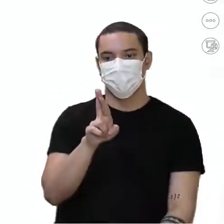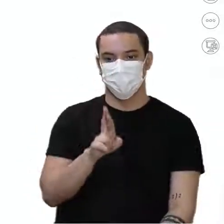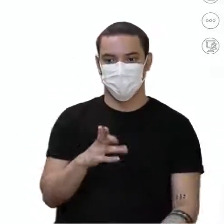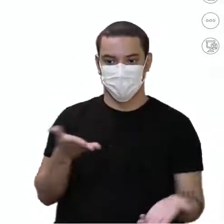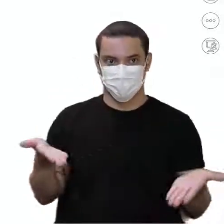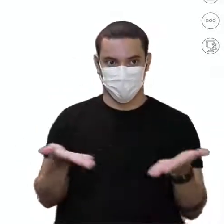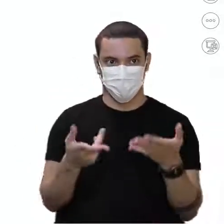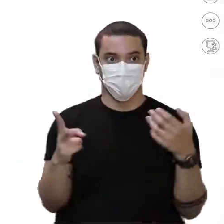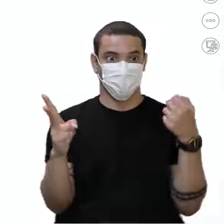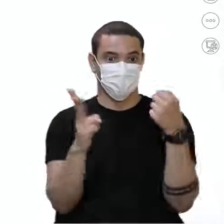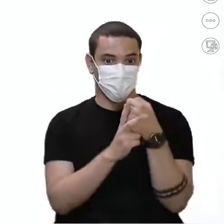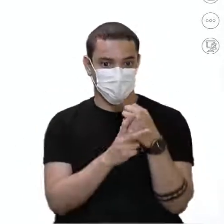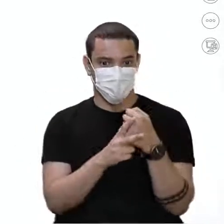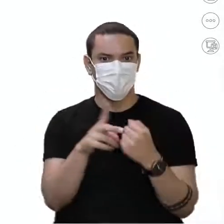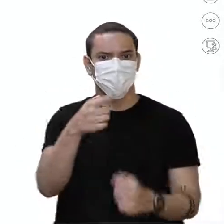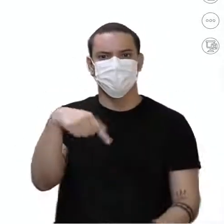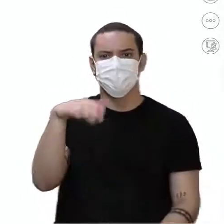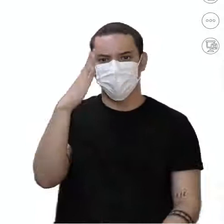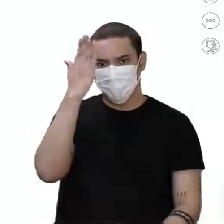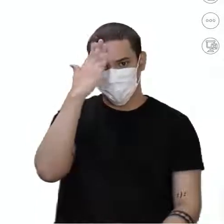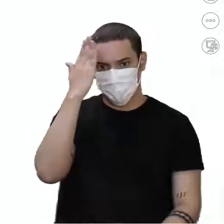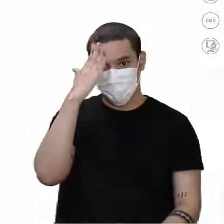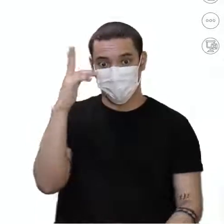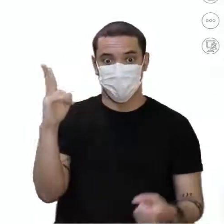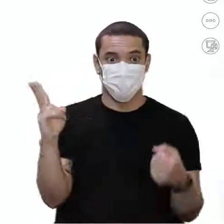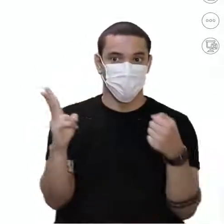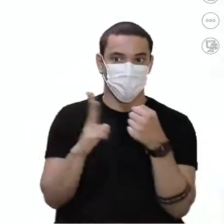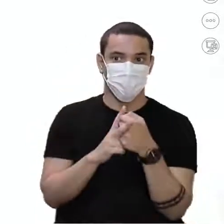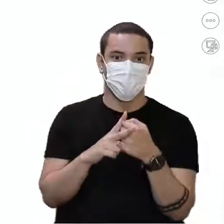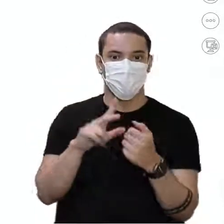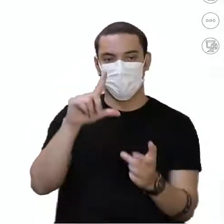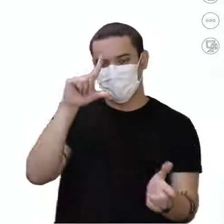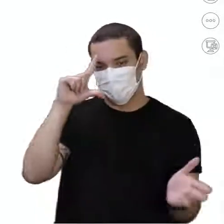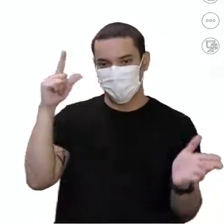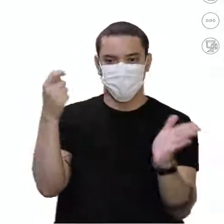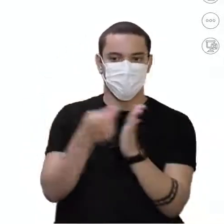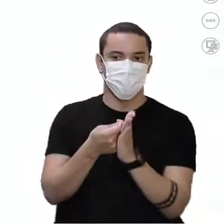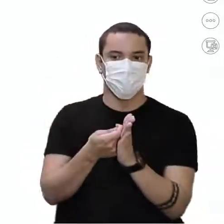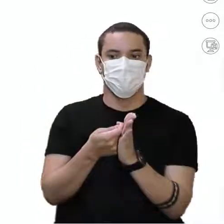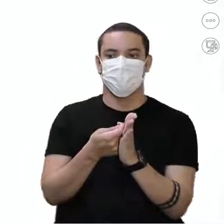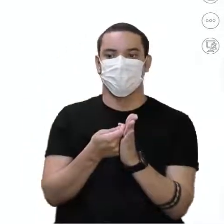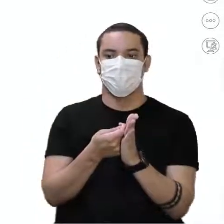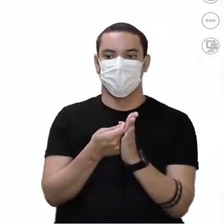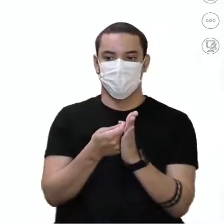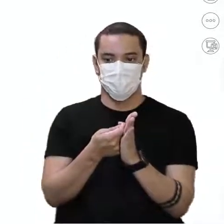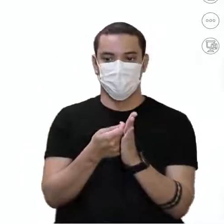agora, os verbos, vocês sabem que agora o verbo que comanda, o verbo